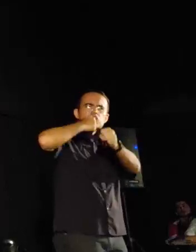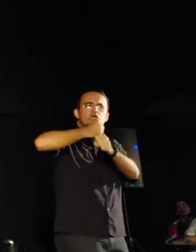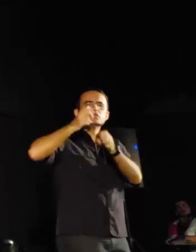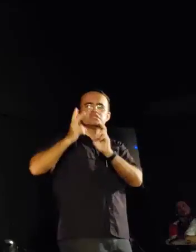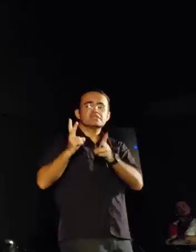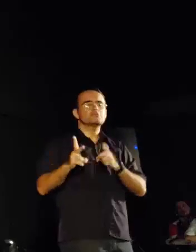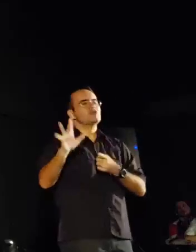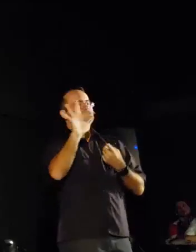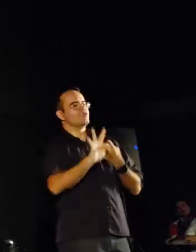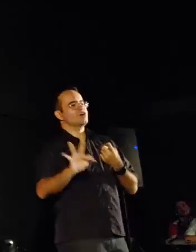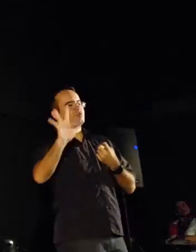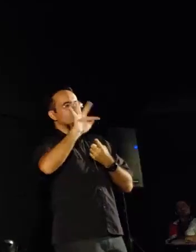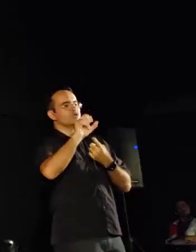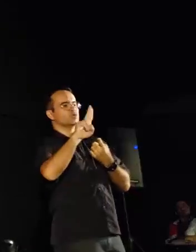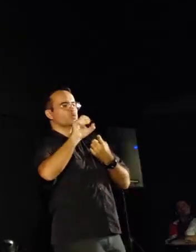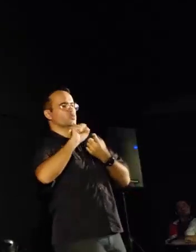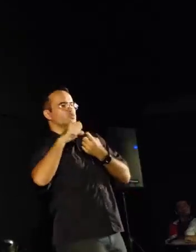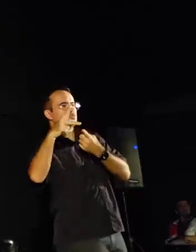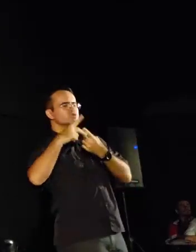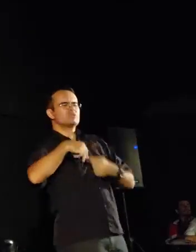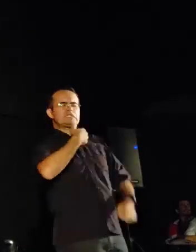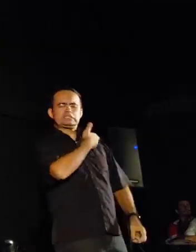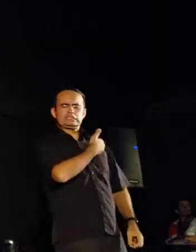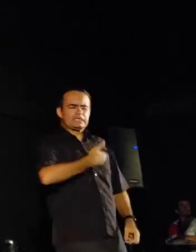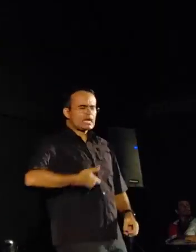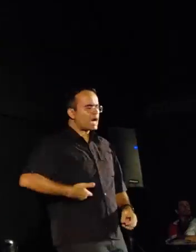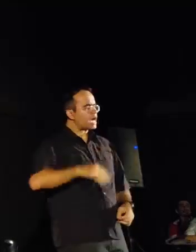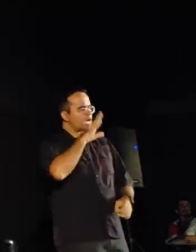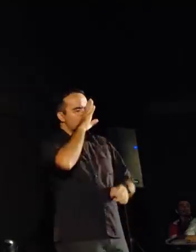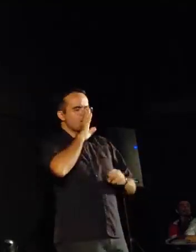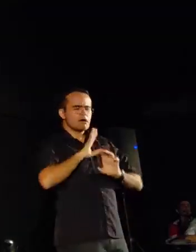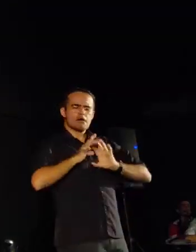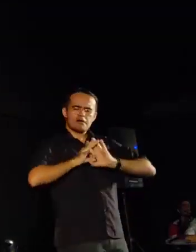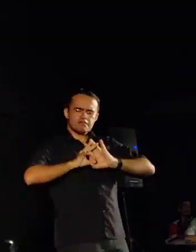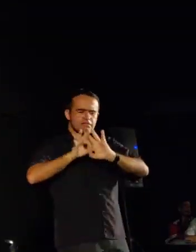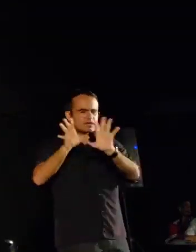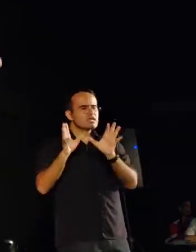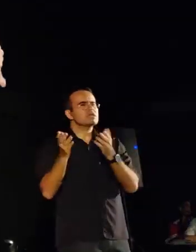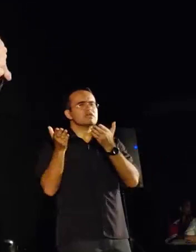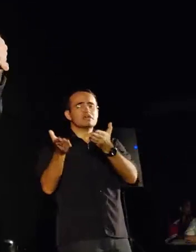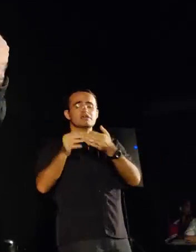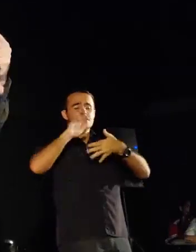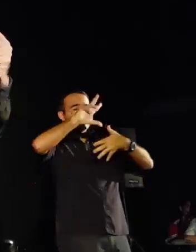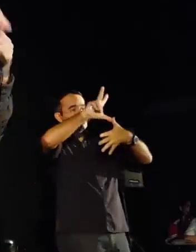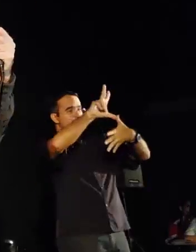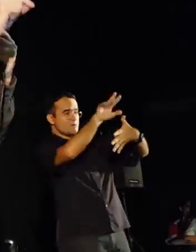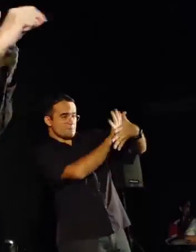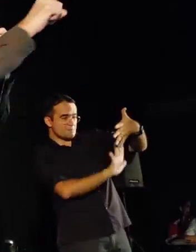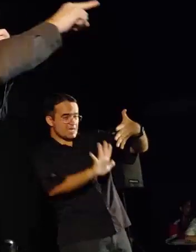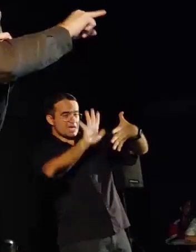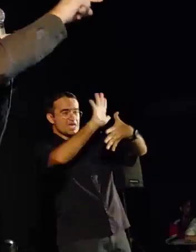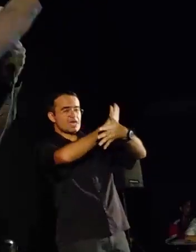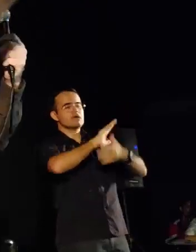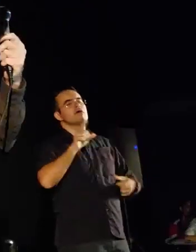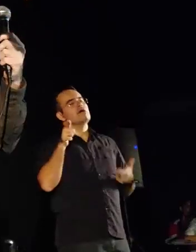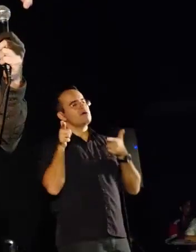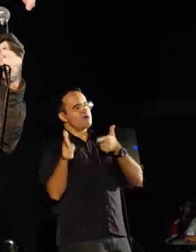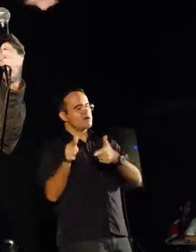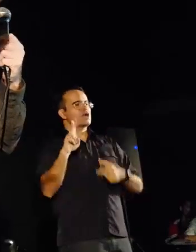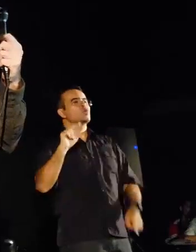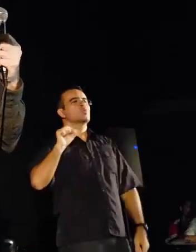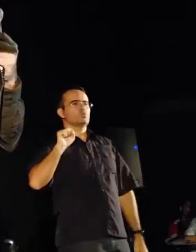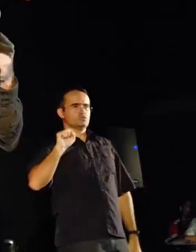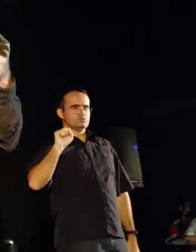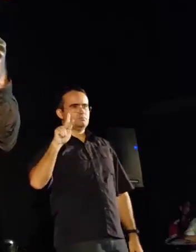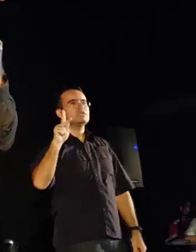alunos estudando de maneira completamente gratuita e é a melhor universidade da América Latina. Ou seja, só com essa brincadeira,